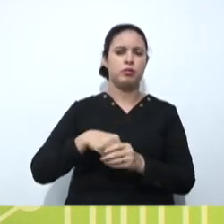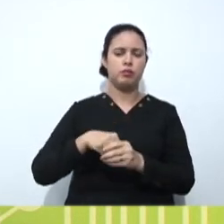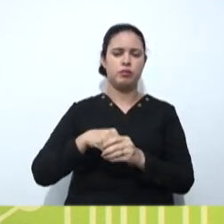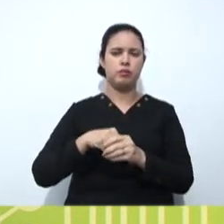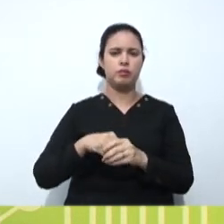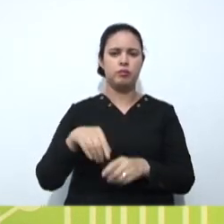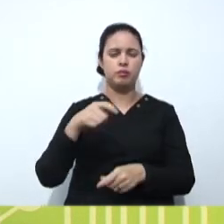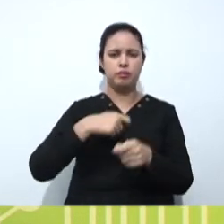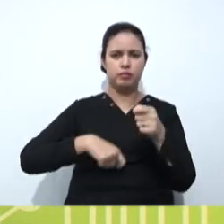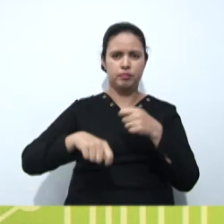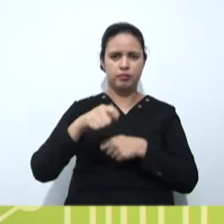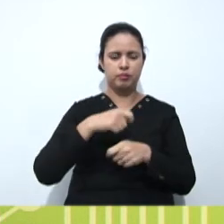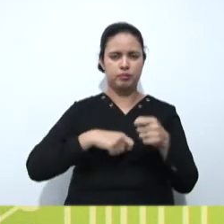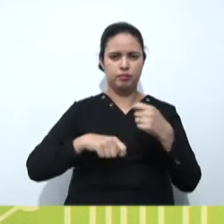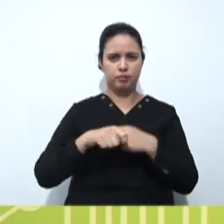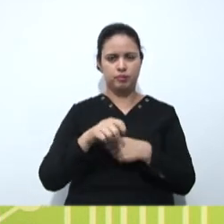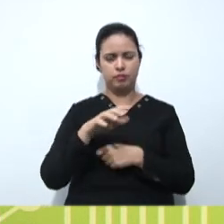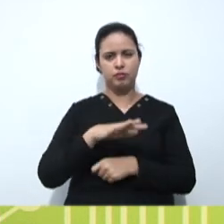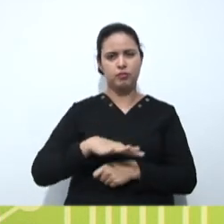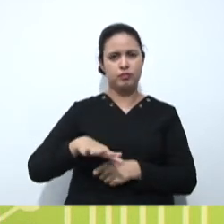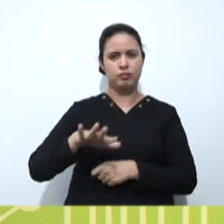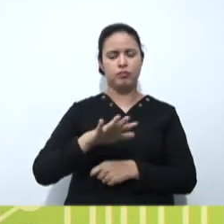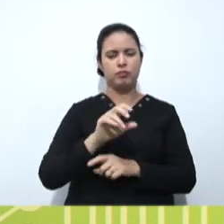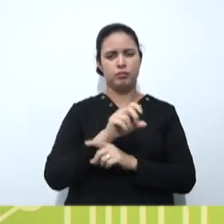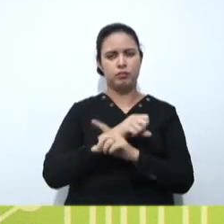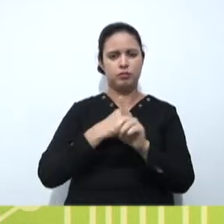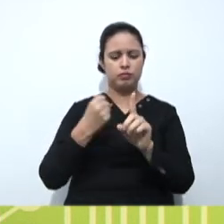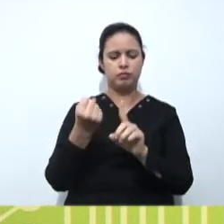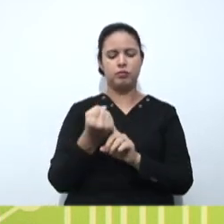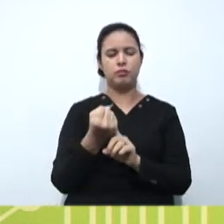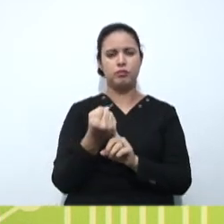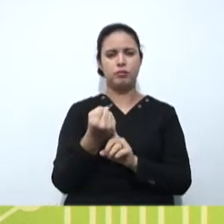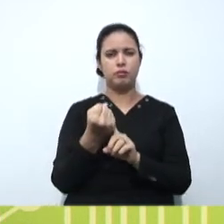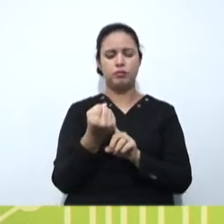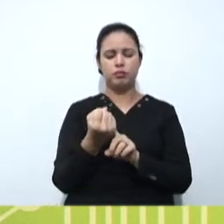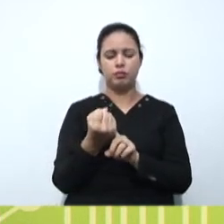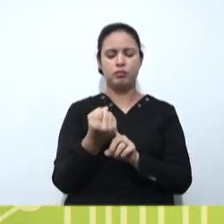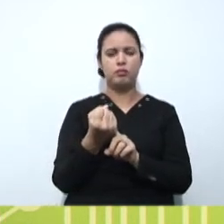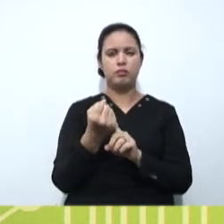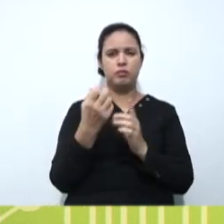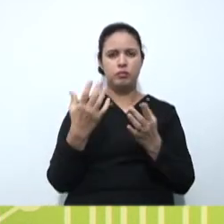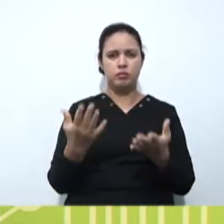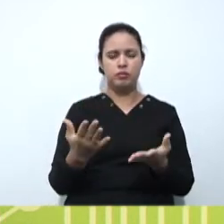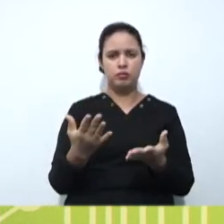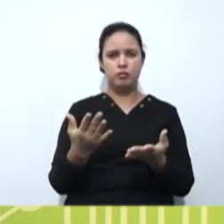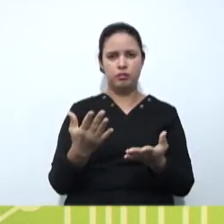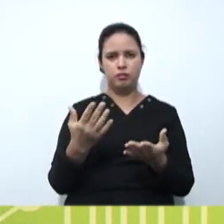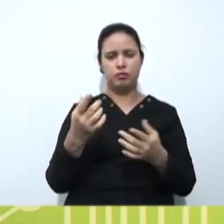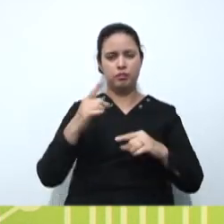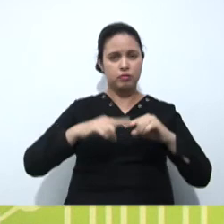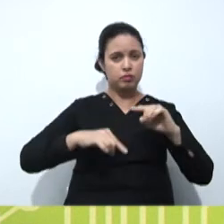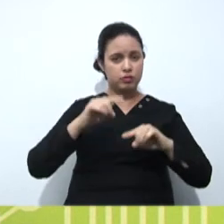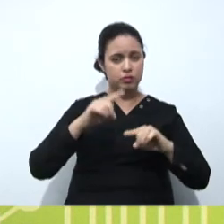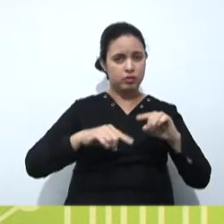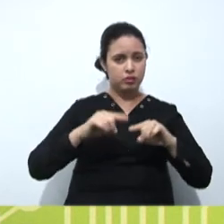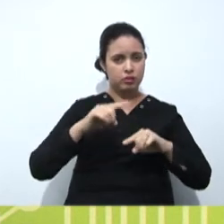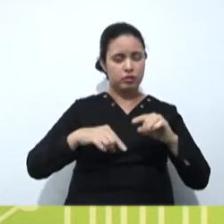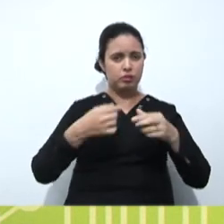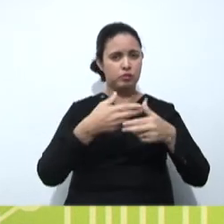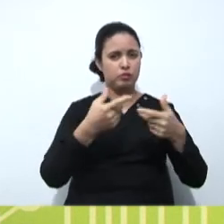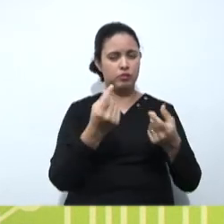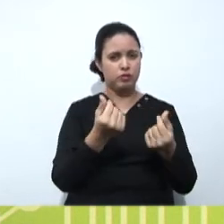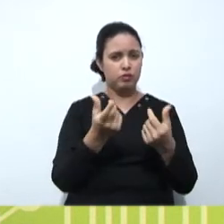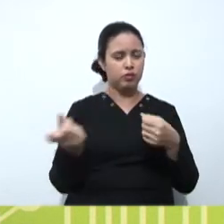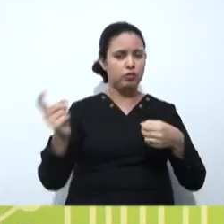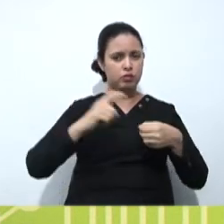também trabalham no âmbito social. E esse recurso ele não precisa ser devolvido, na verdade.